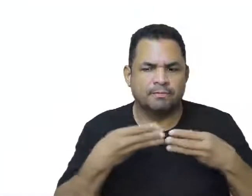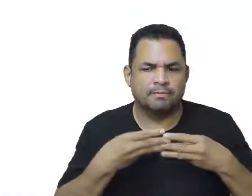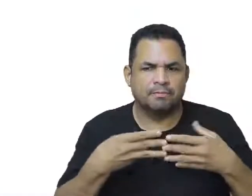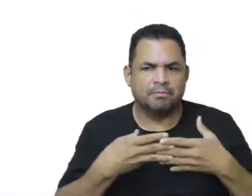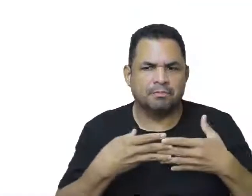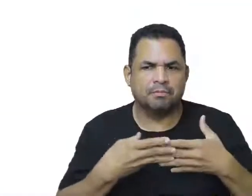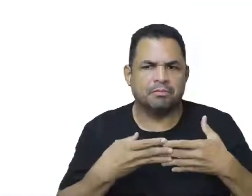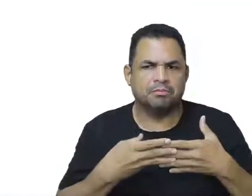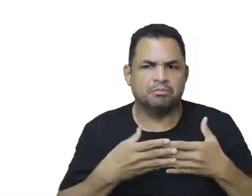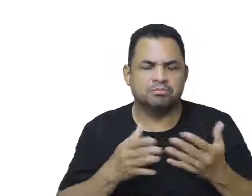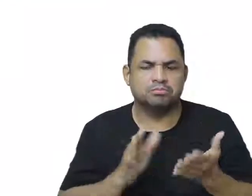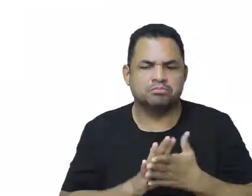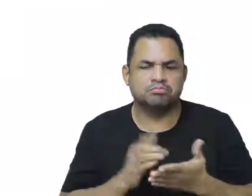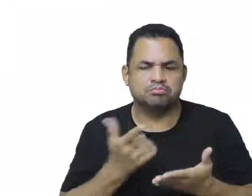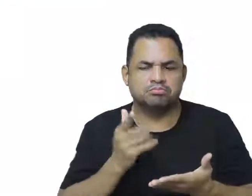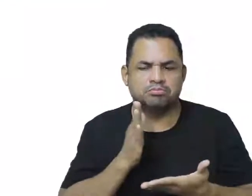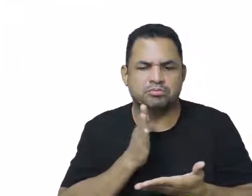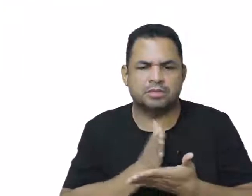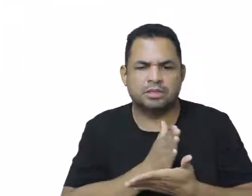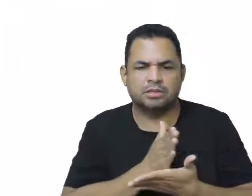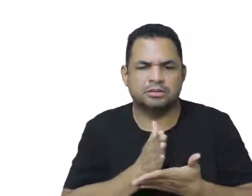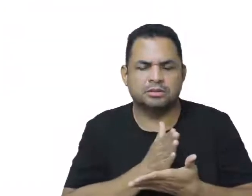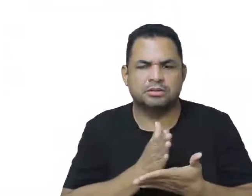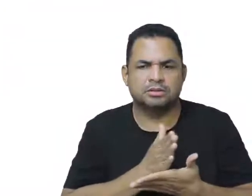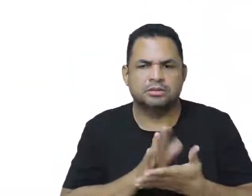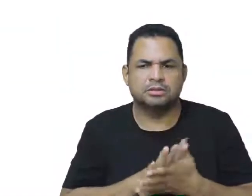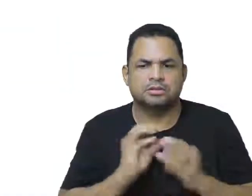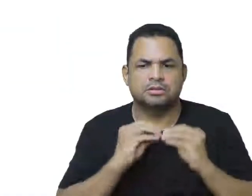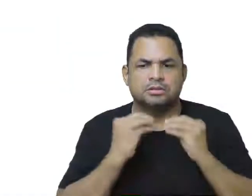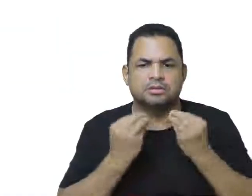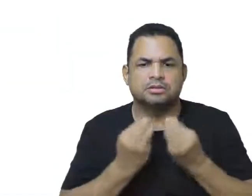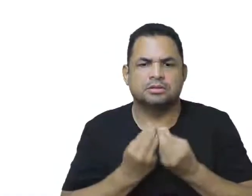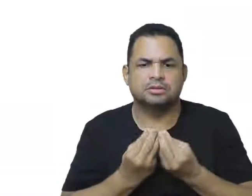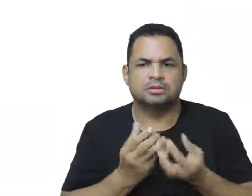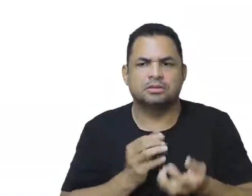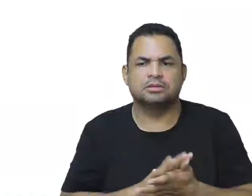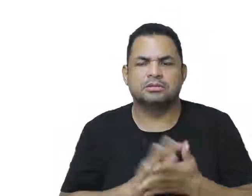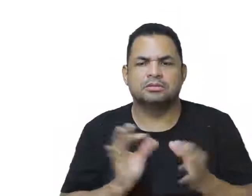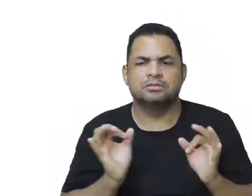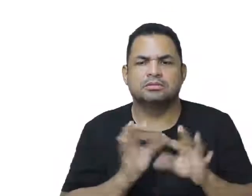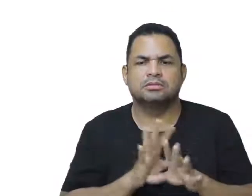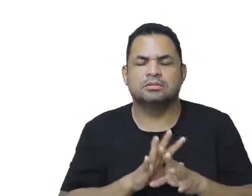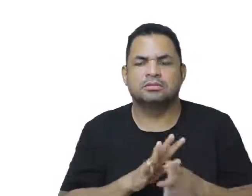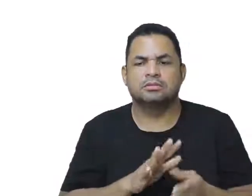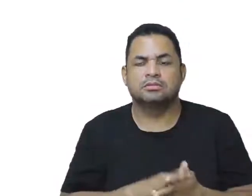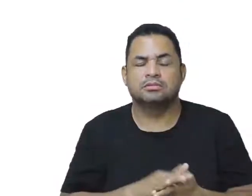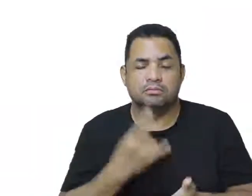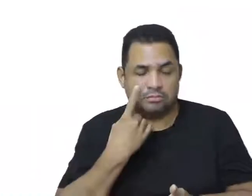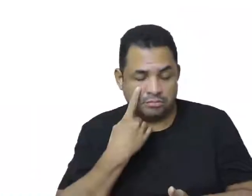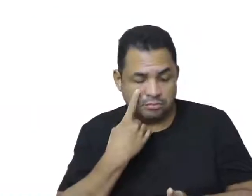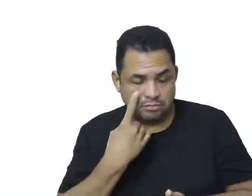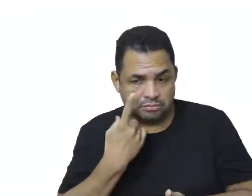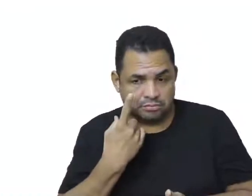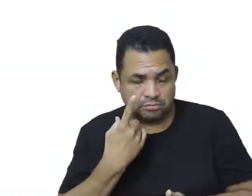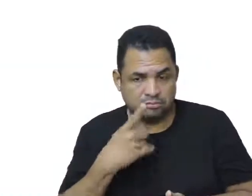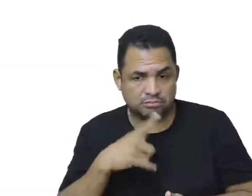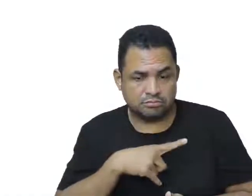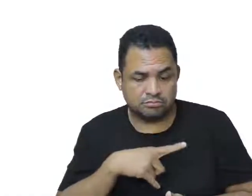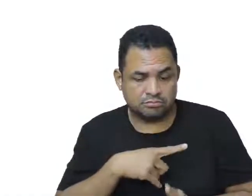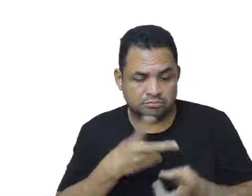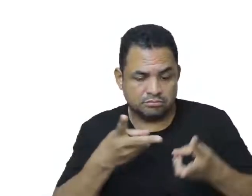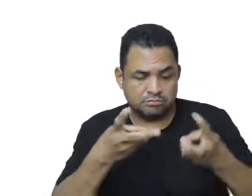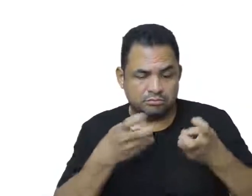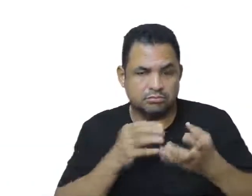muito espaço para que exista uma substância intercelular, né? Portanto, vocês vão